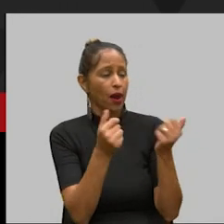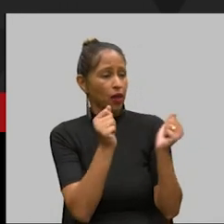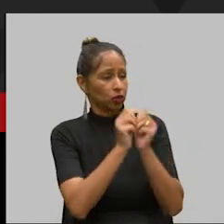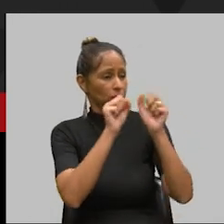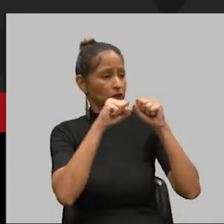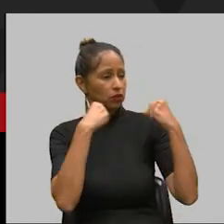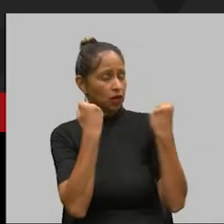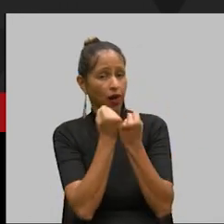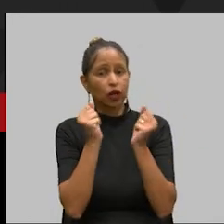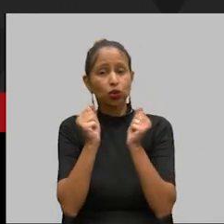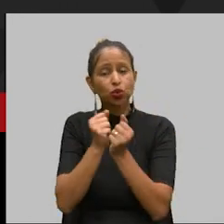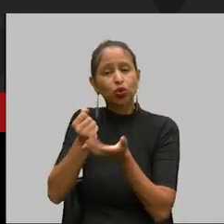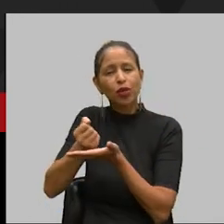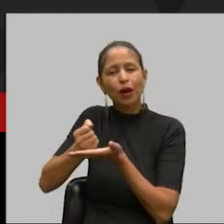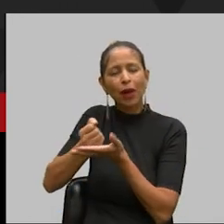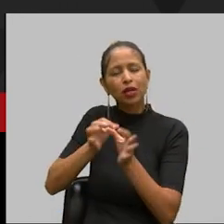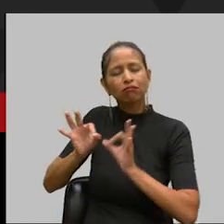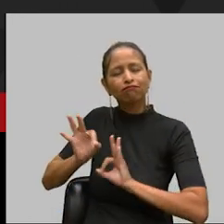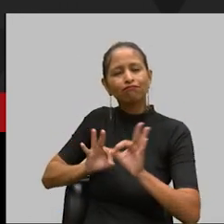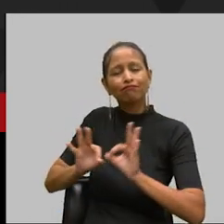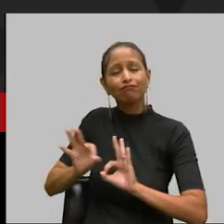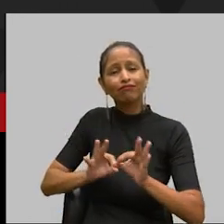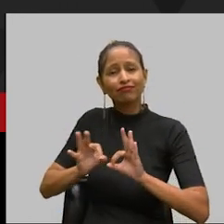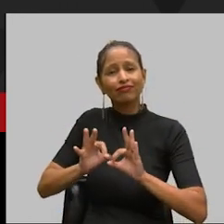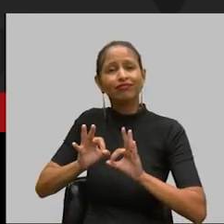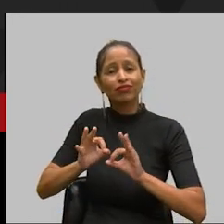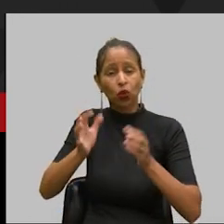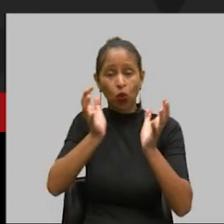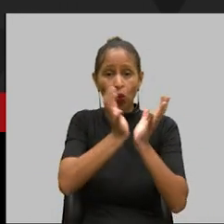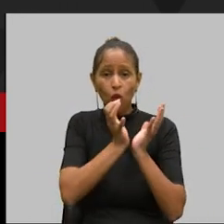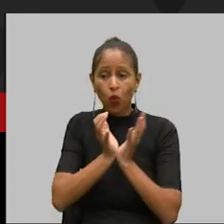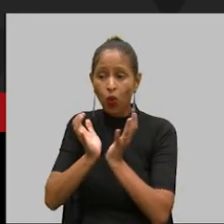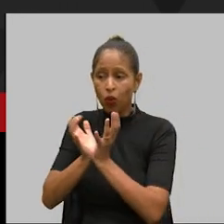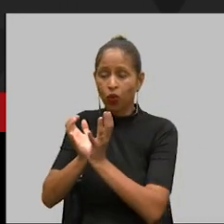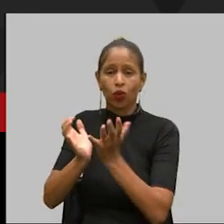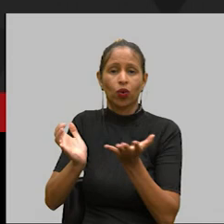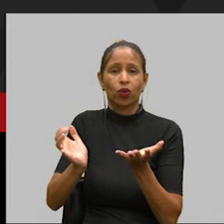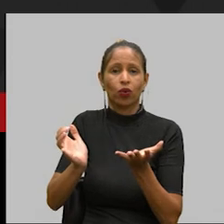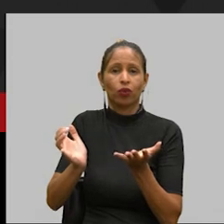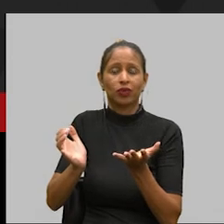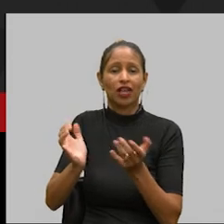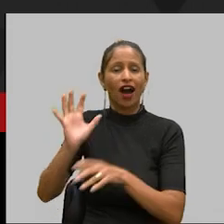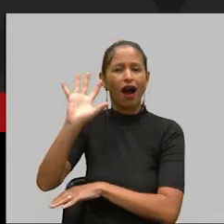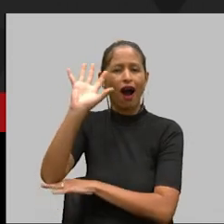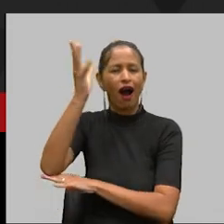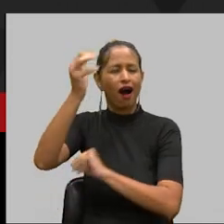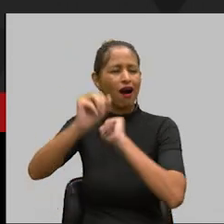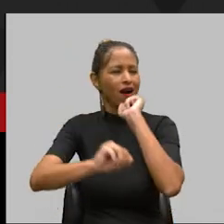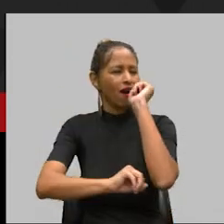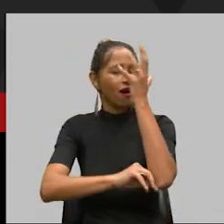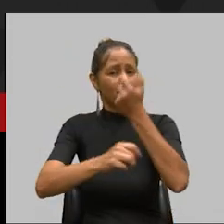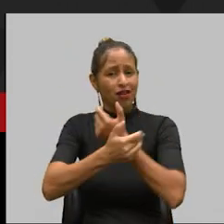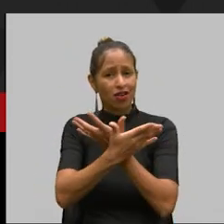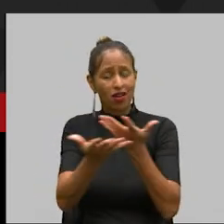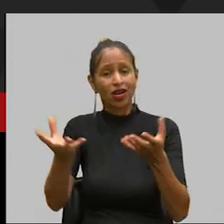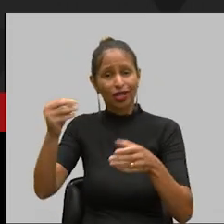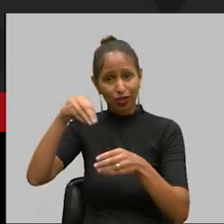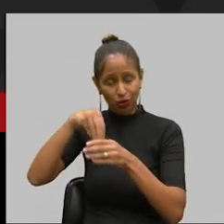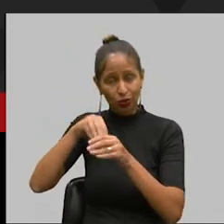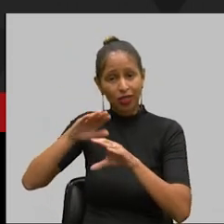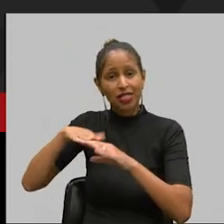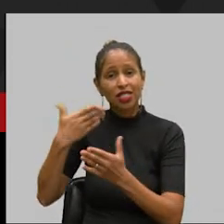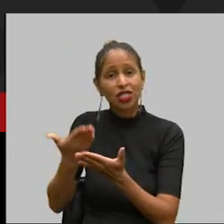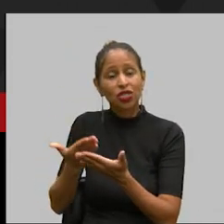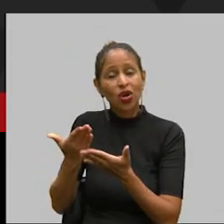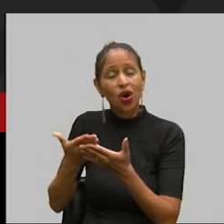nossa base organizada nas comunidades do campo das águas e das florestas e isso incluindo as escolas